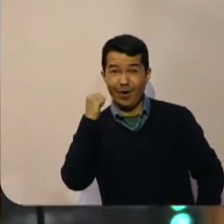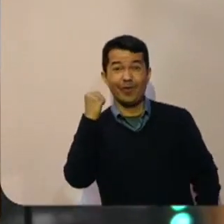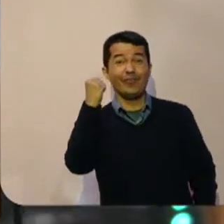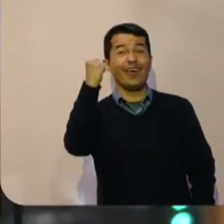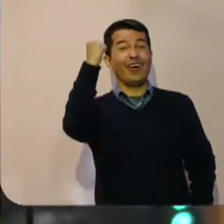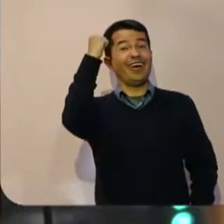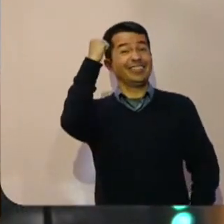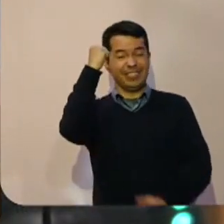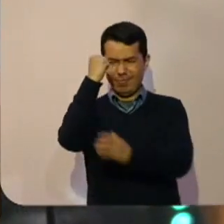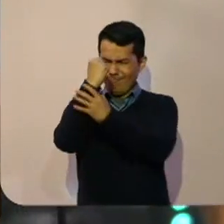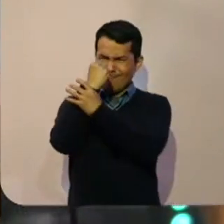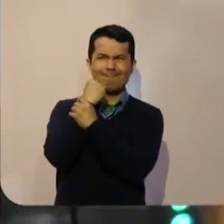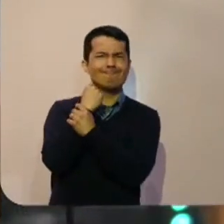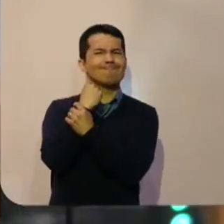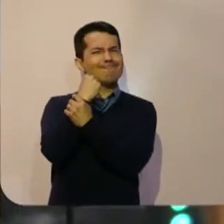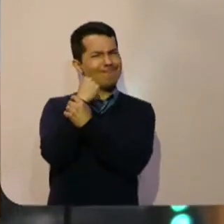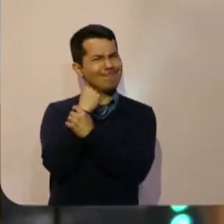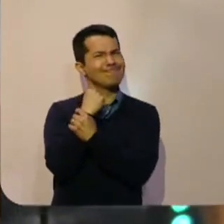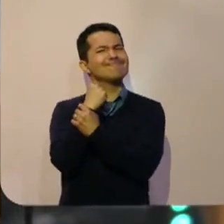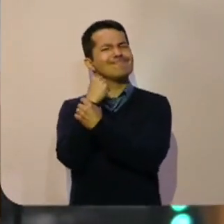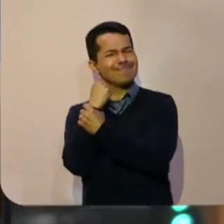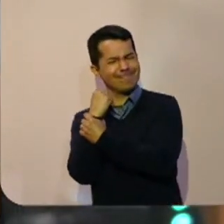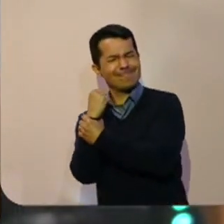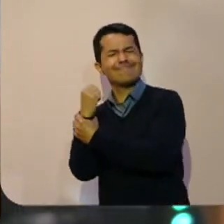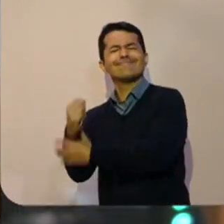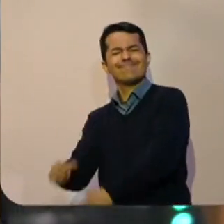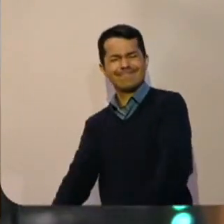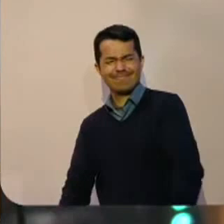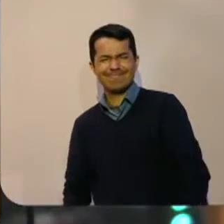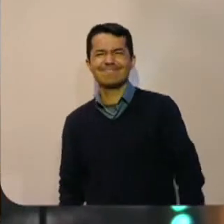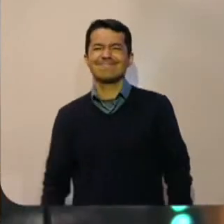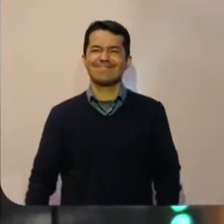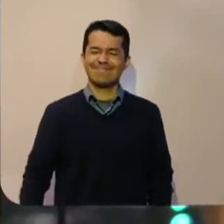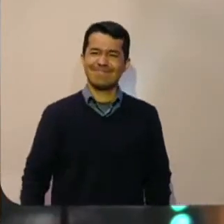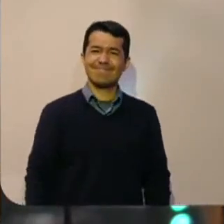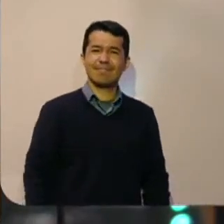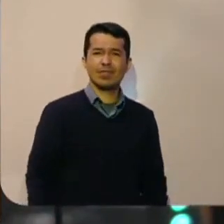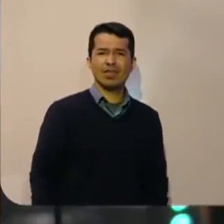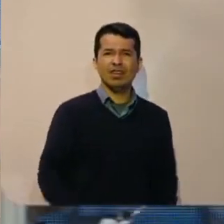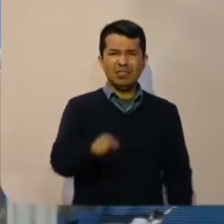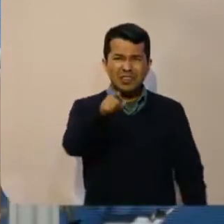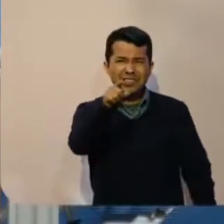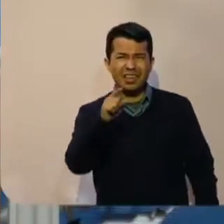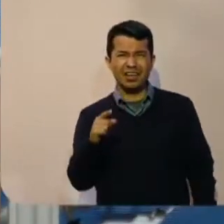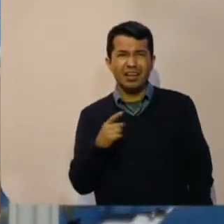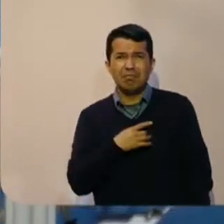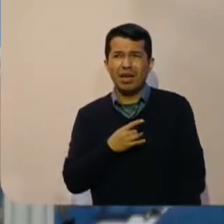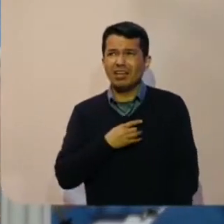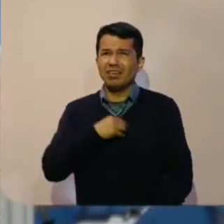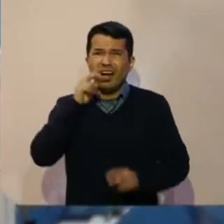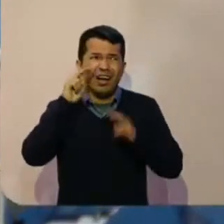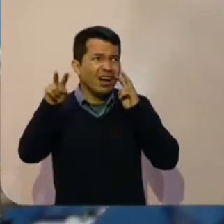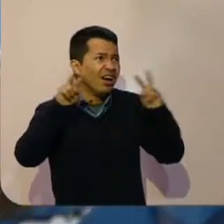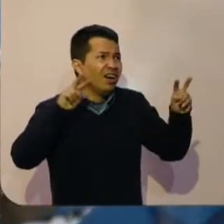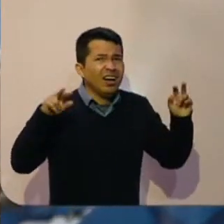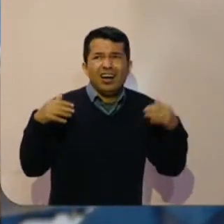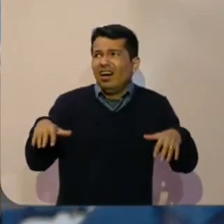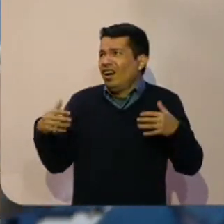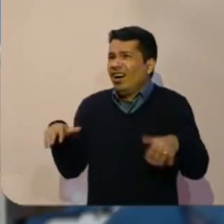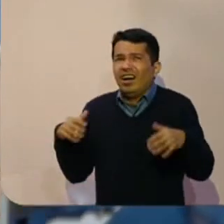ela te sustentará. Não temas, não temas,